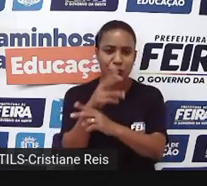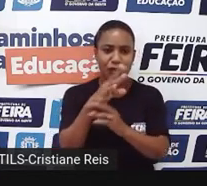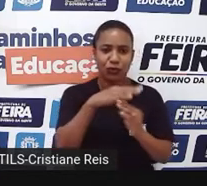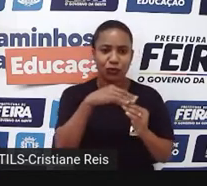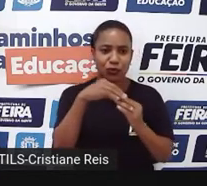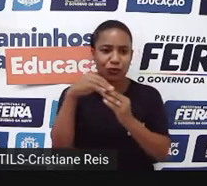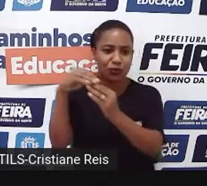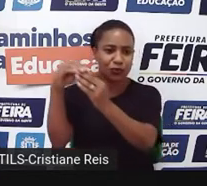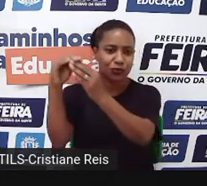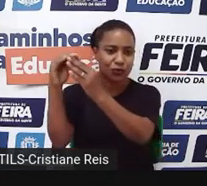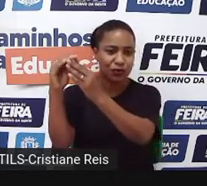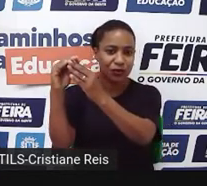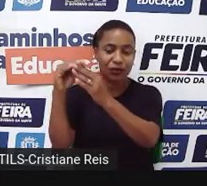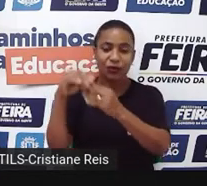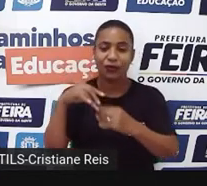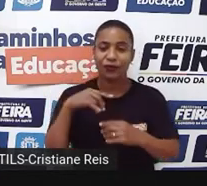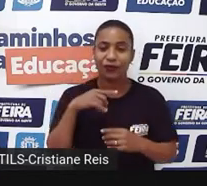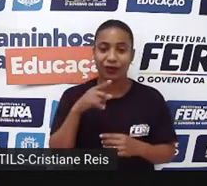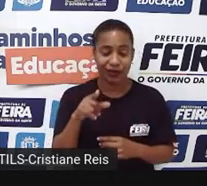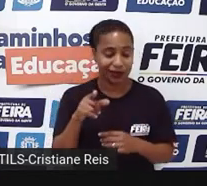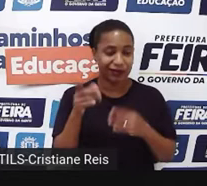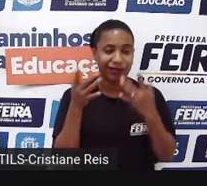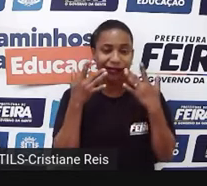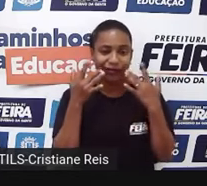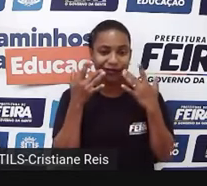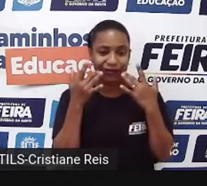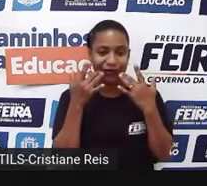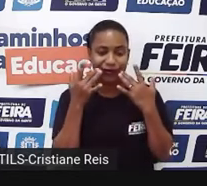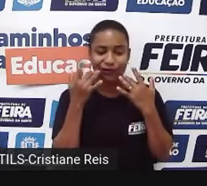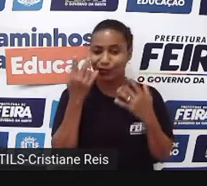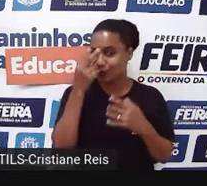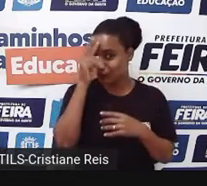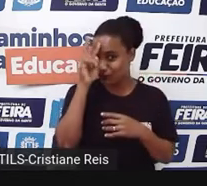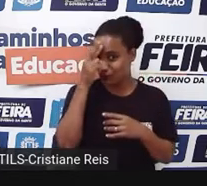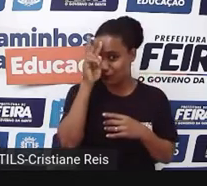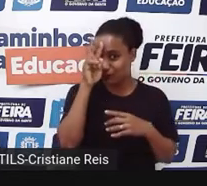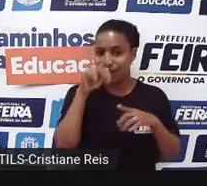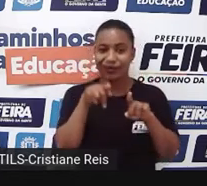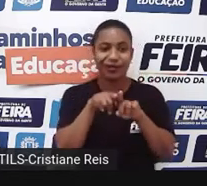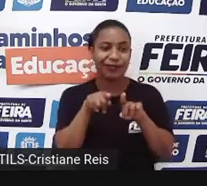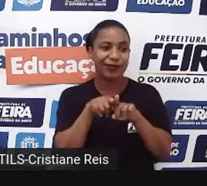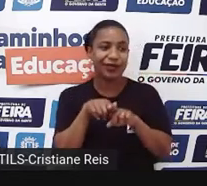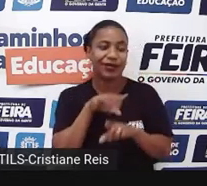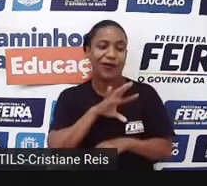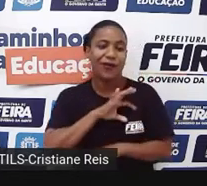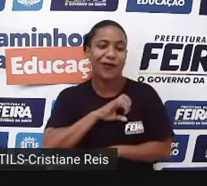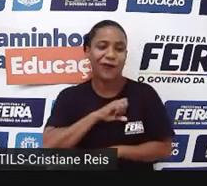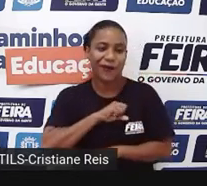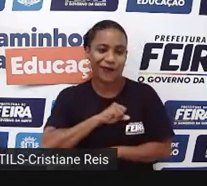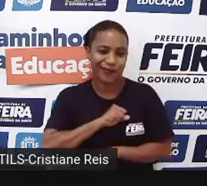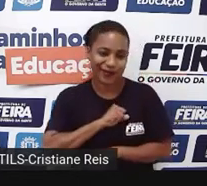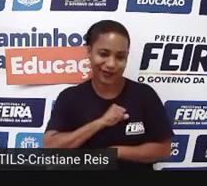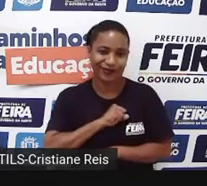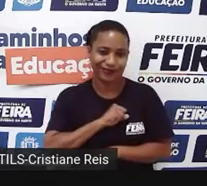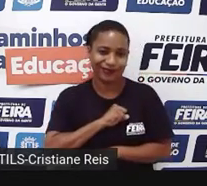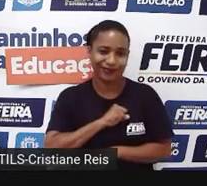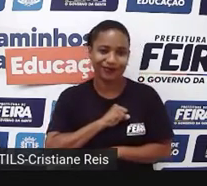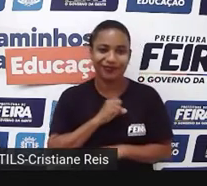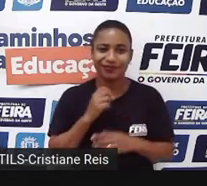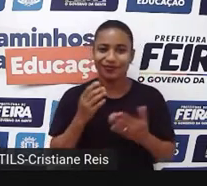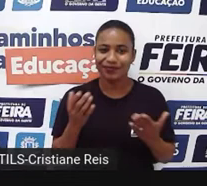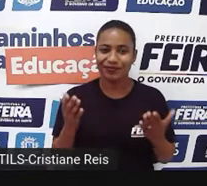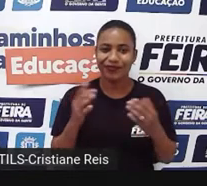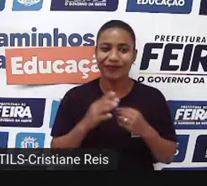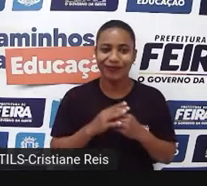gênero dramático, histórico e romântico. Porque às vezes é difícil você encaixar